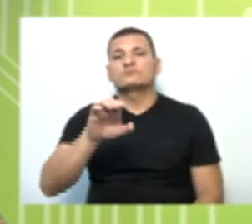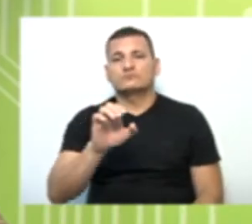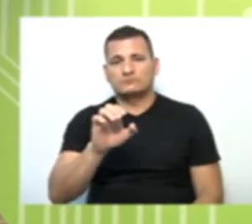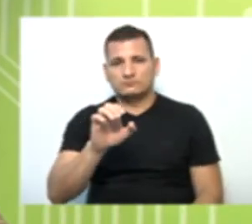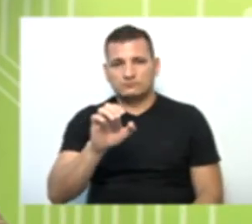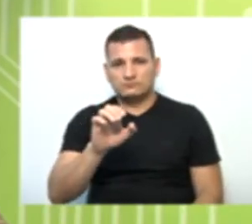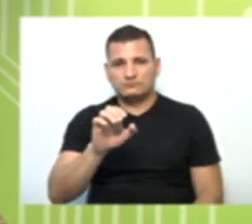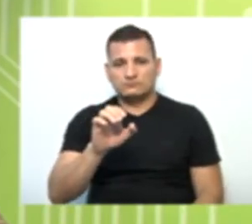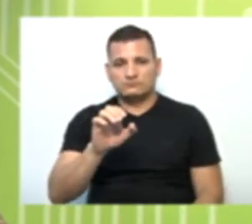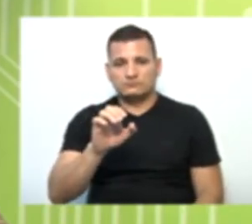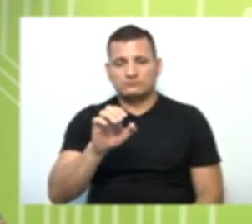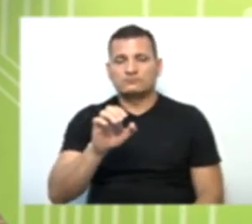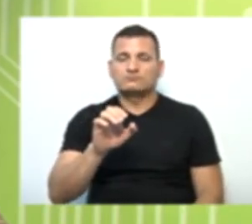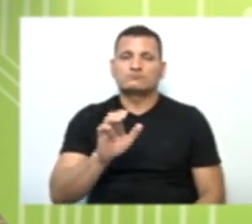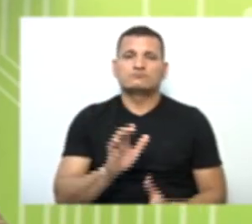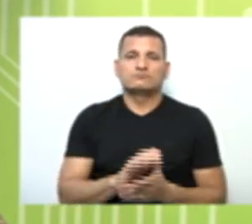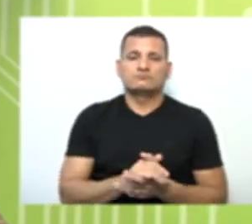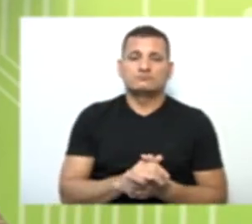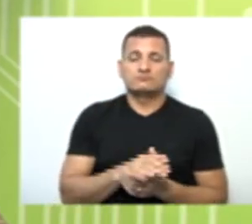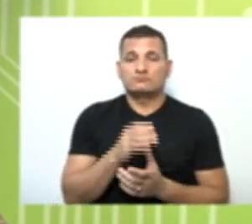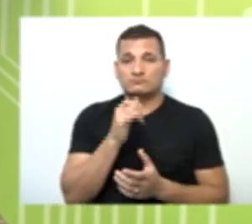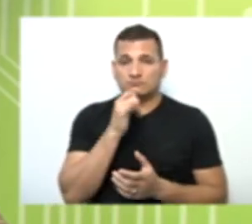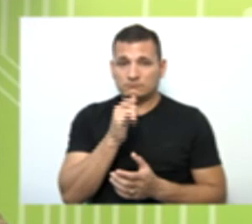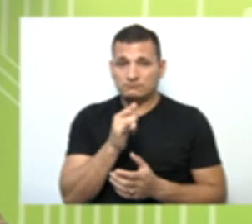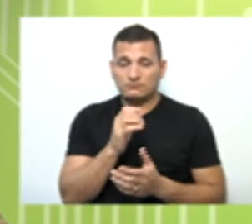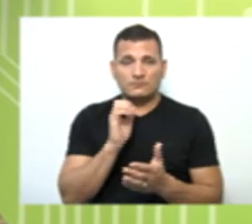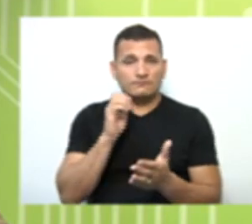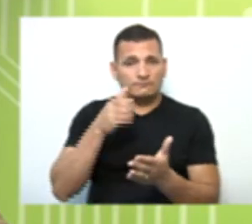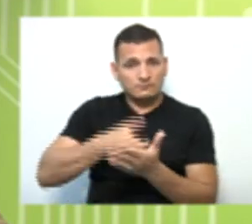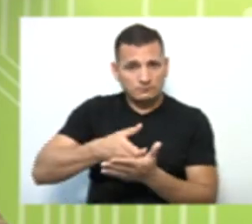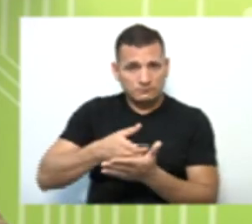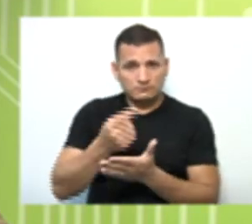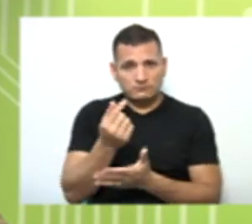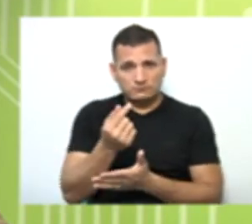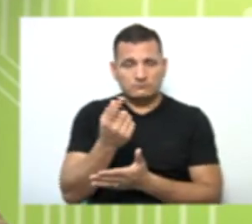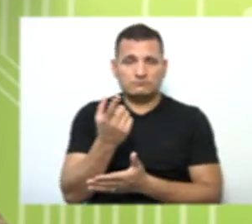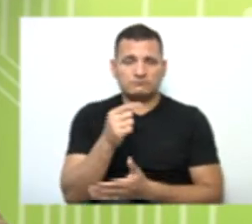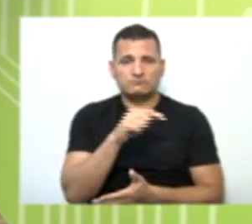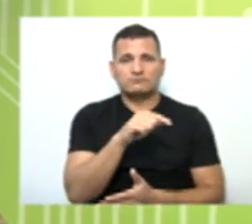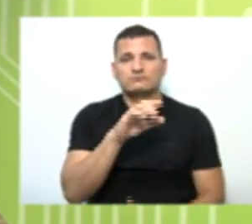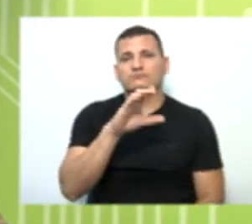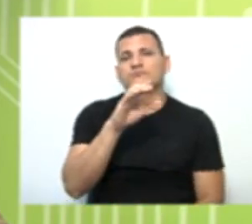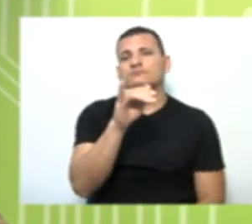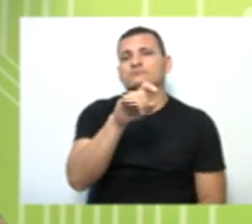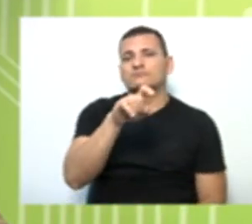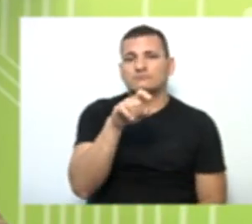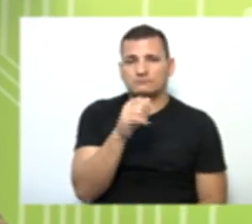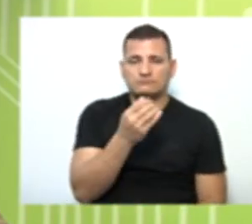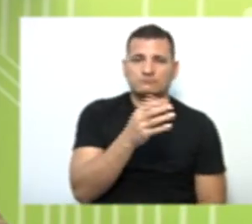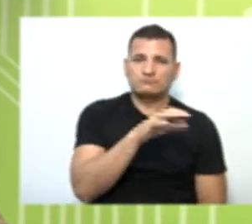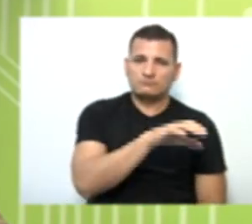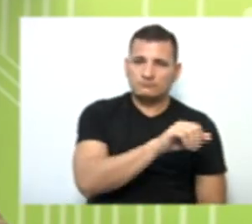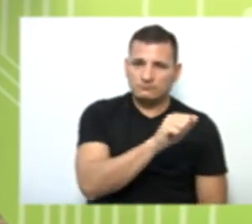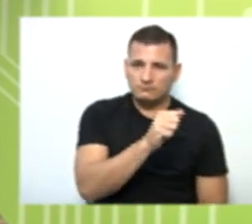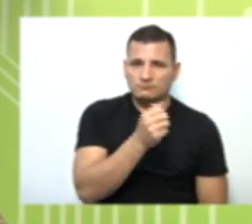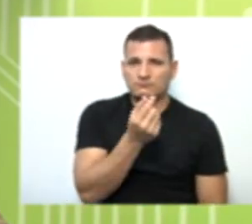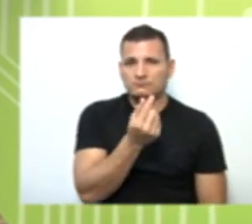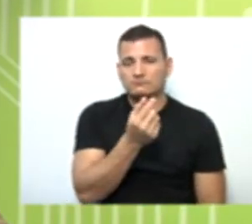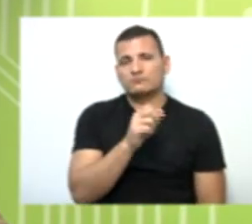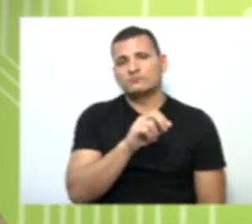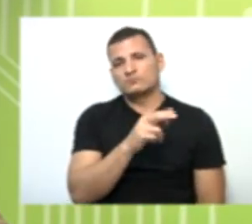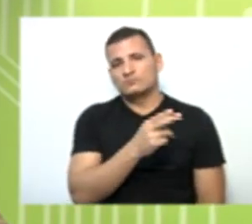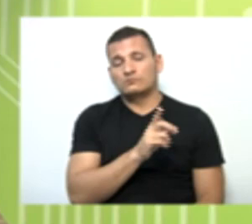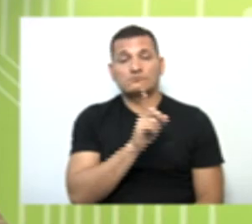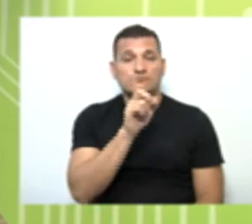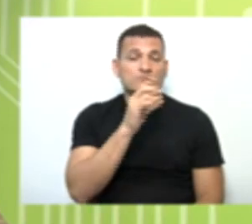Bom, se for pagamento à vista, vai sair dinheiro do caixa, né, ou do banco. E